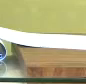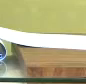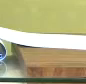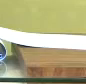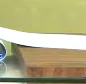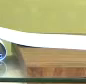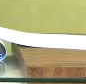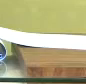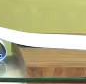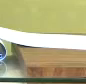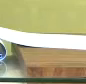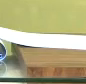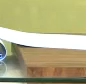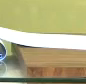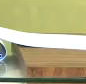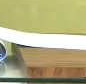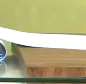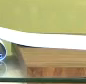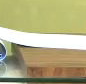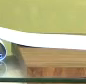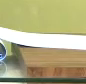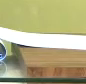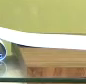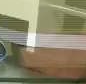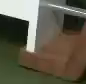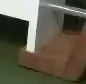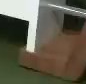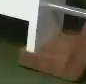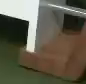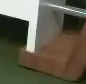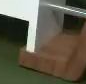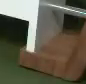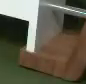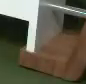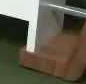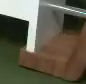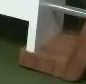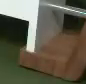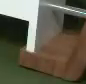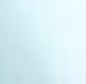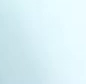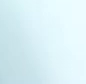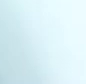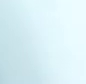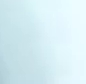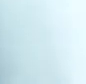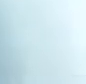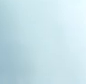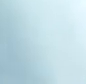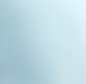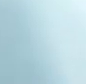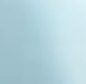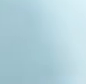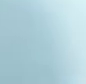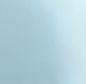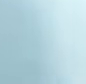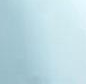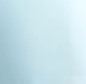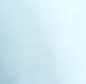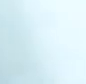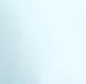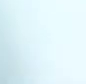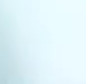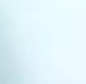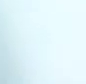pode estar enviando isso via atividade pelo AVA. Como é o nome dela? A Kelly. Kelly, ó, o da atividade do AVA. Do atividade do